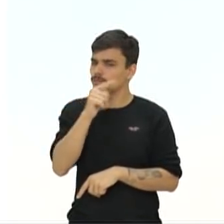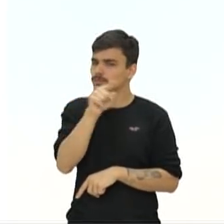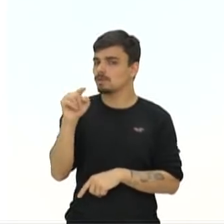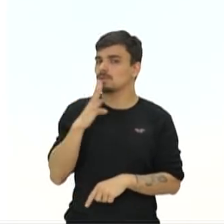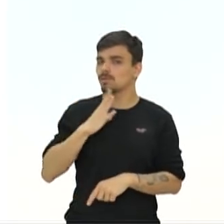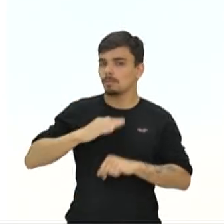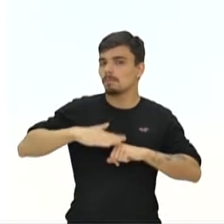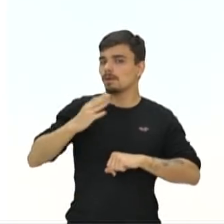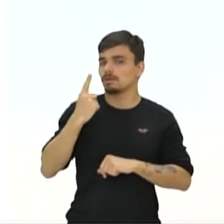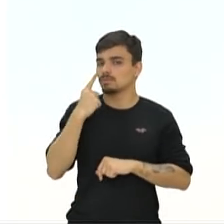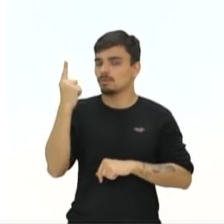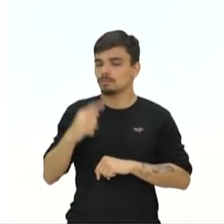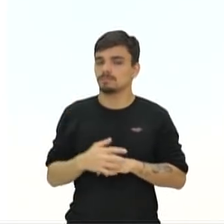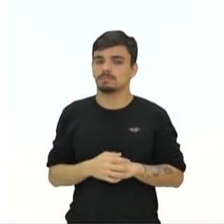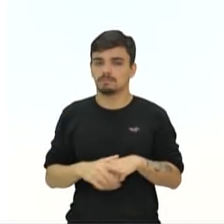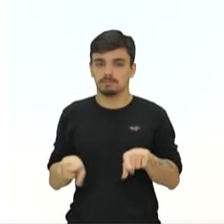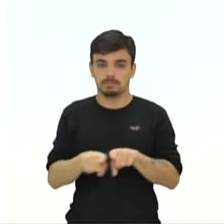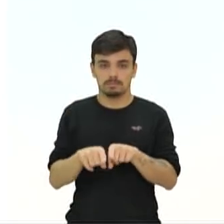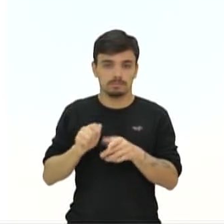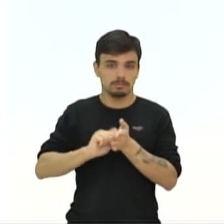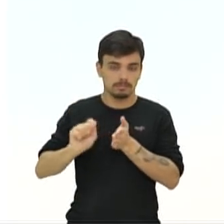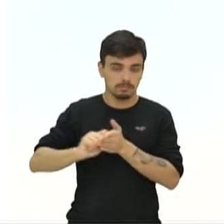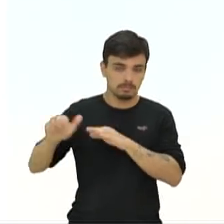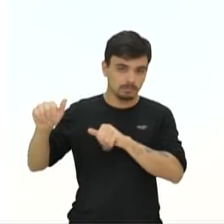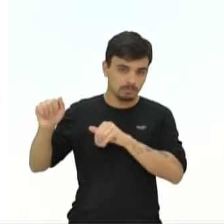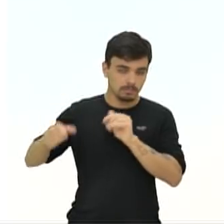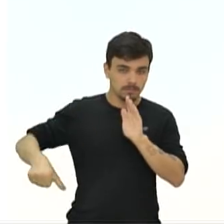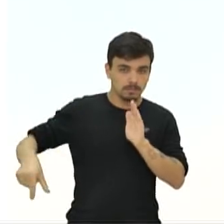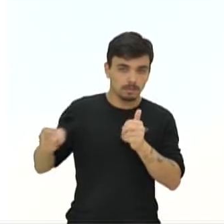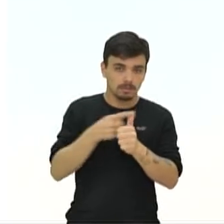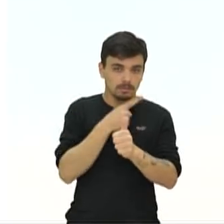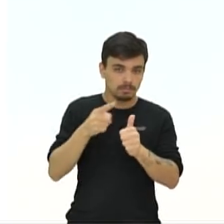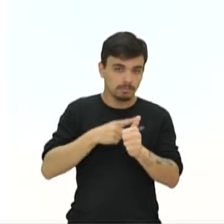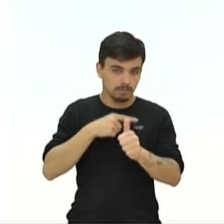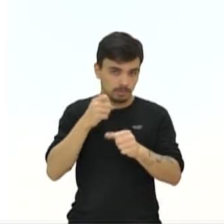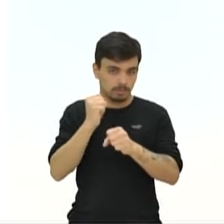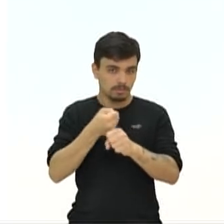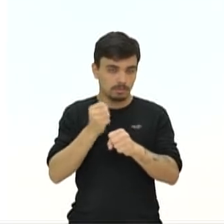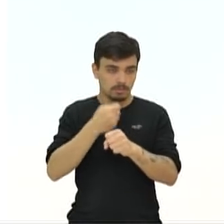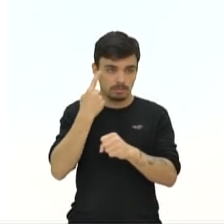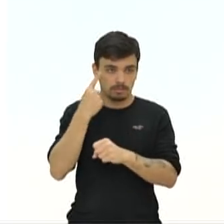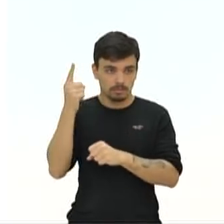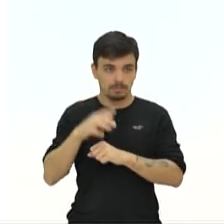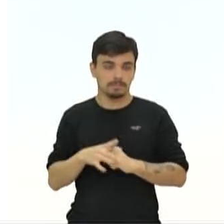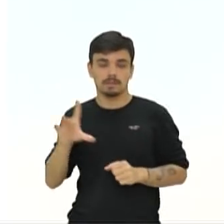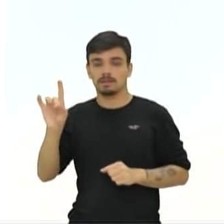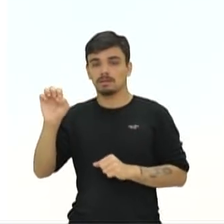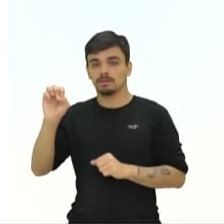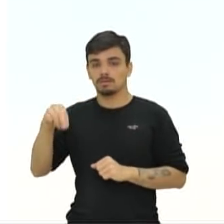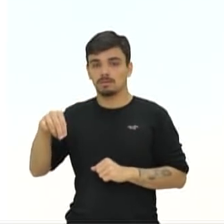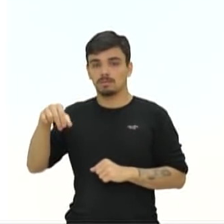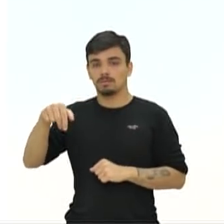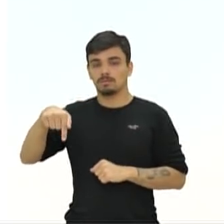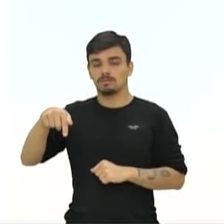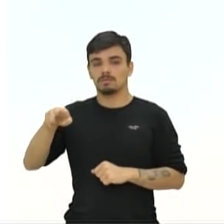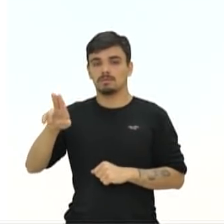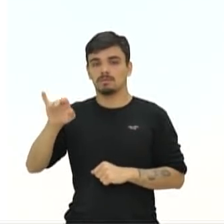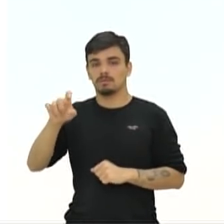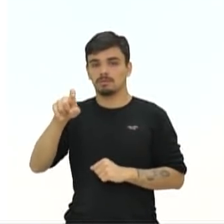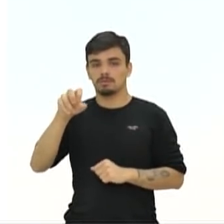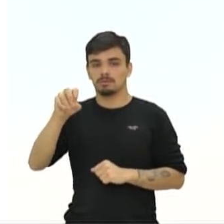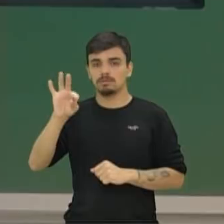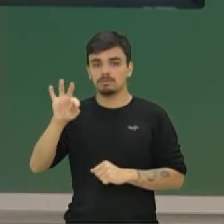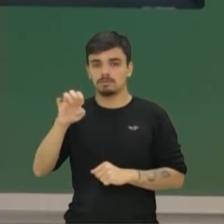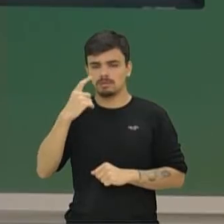Olha lá, escritor espanhol, qual a sua principal obra? Dom Quixote de la Mancha, contra os moinhos de vento, não é